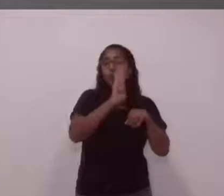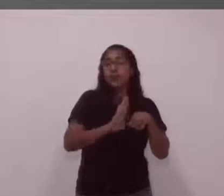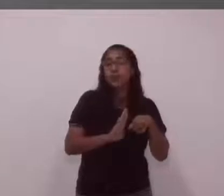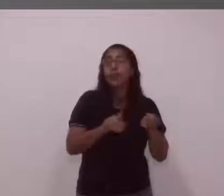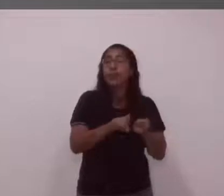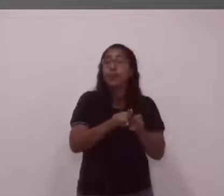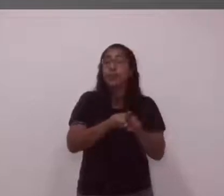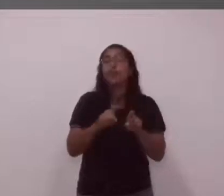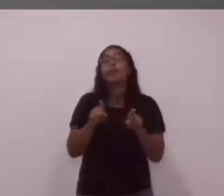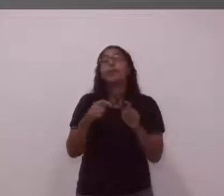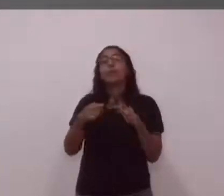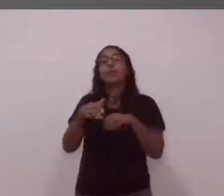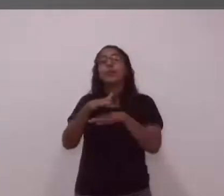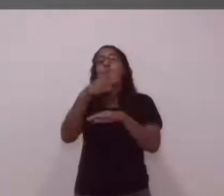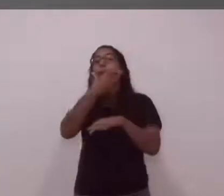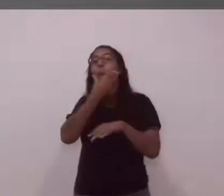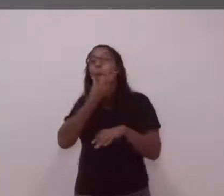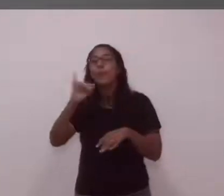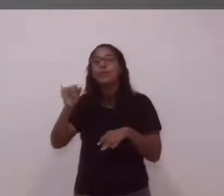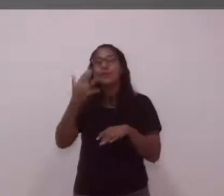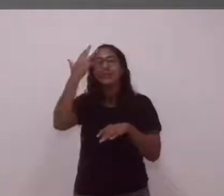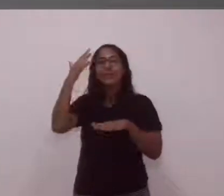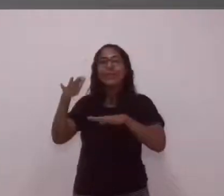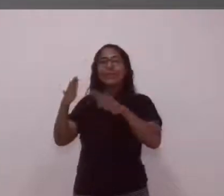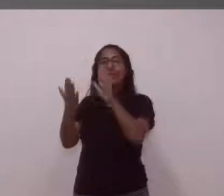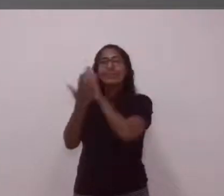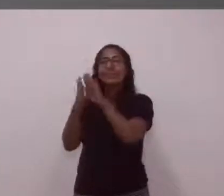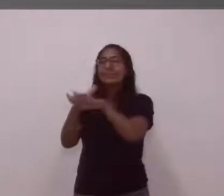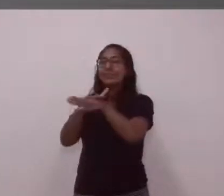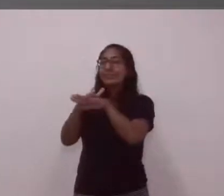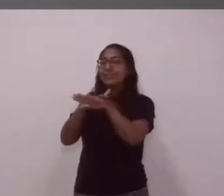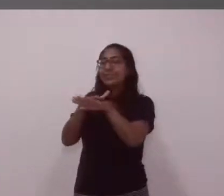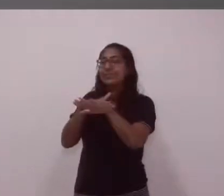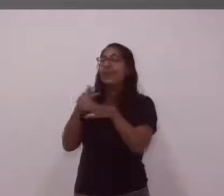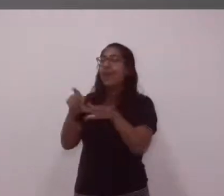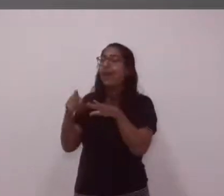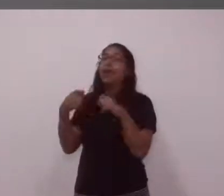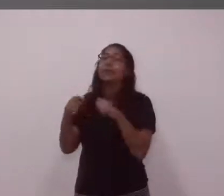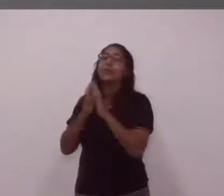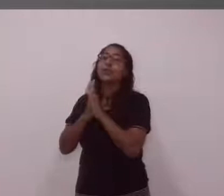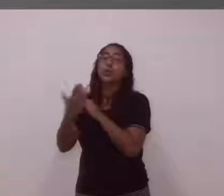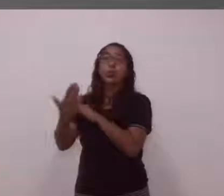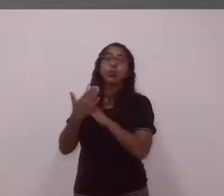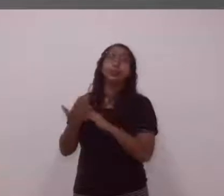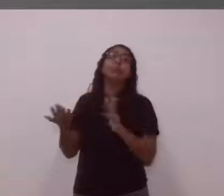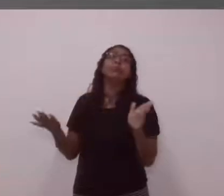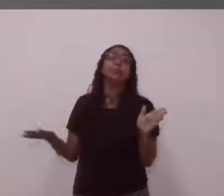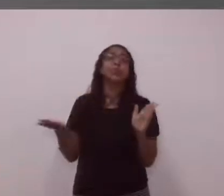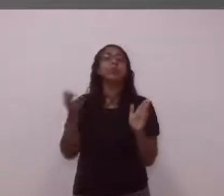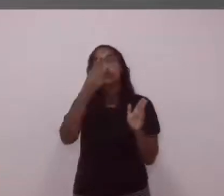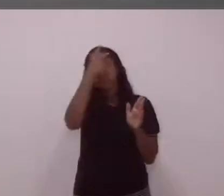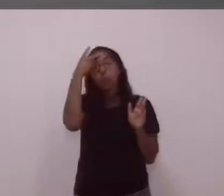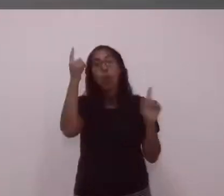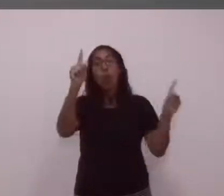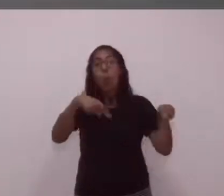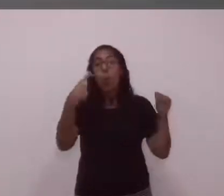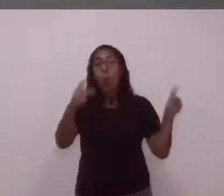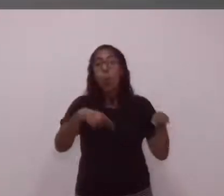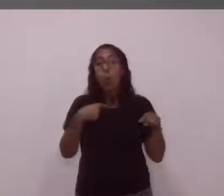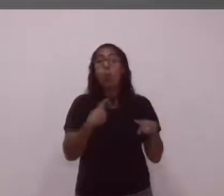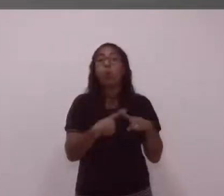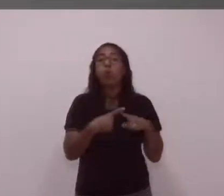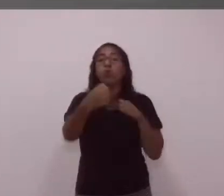prefeito a fazer alguns projetos para você que são os projetos que você não pode fazer diretamente então quem critica e quem mete a boca